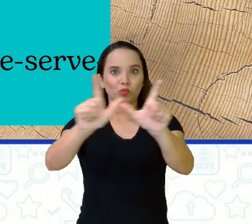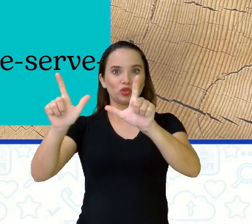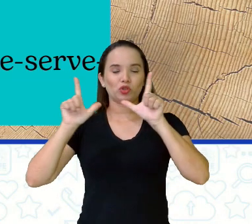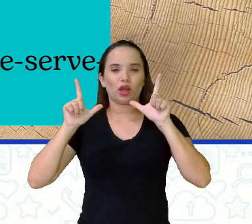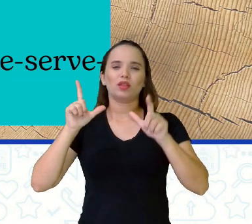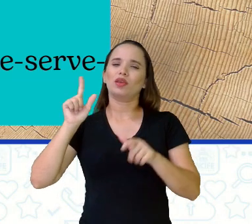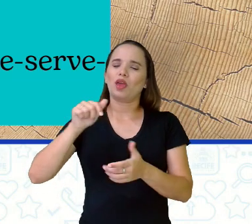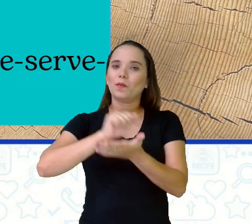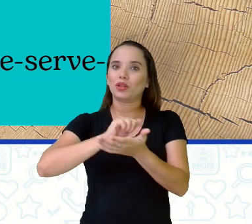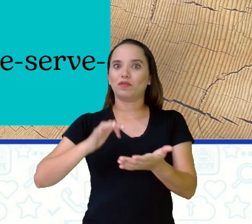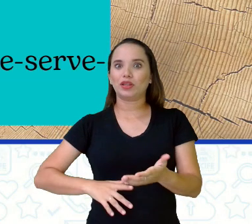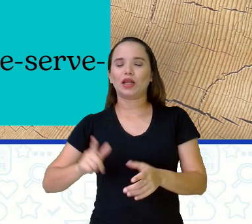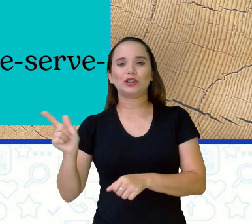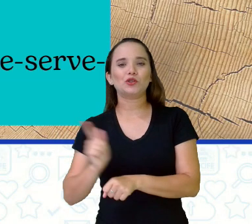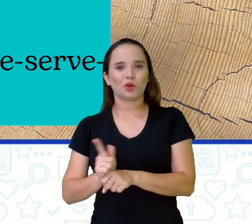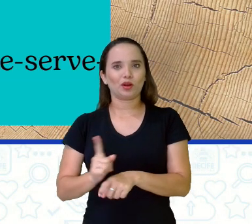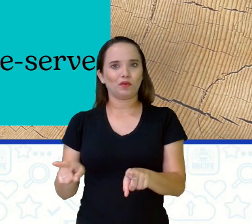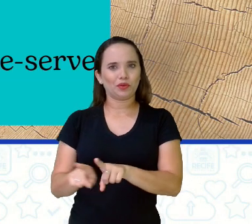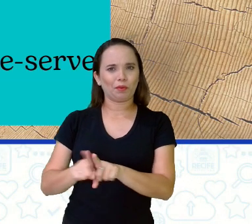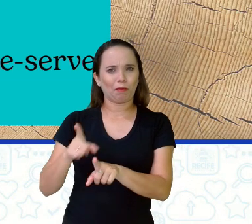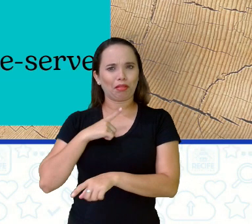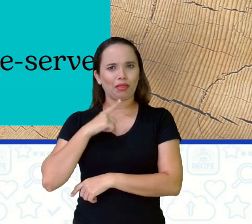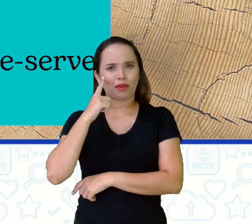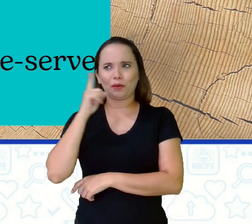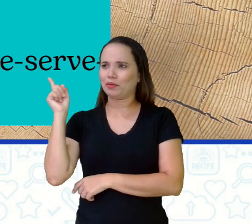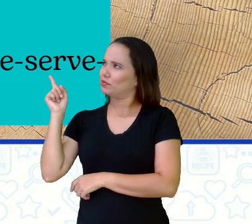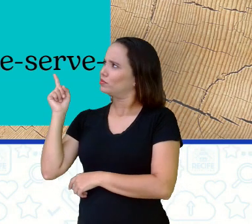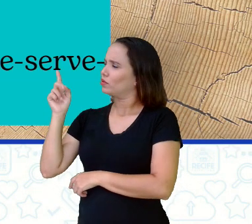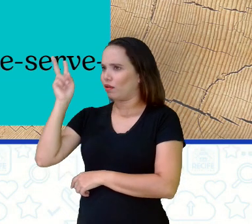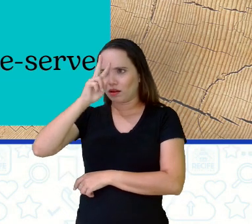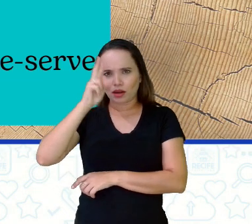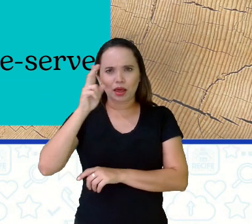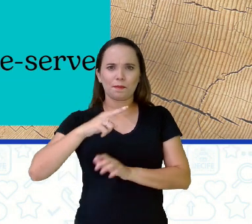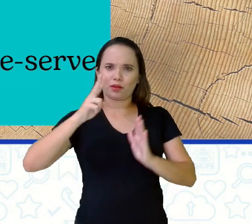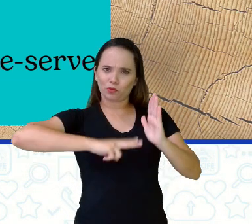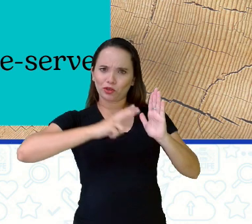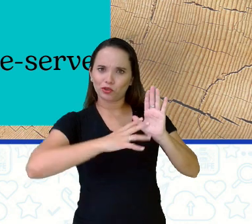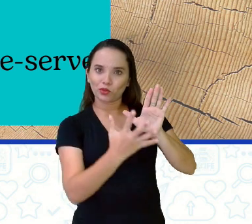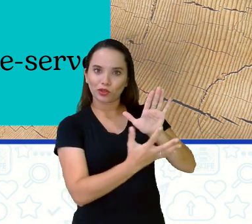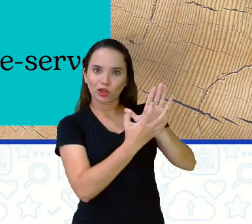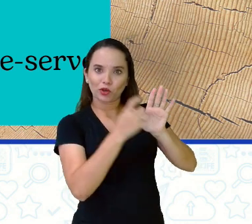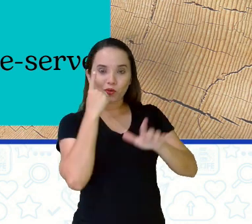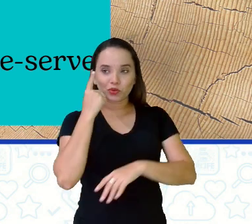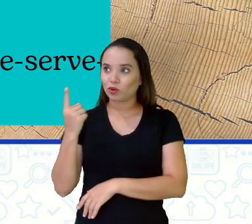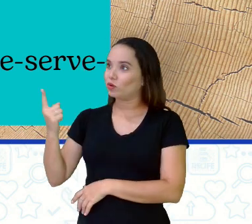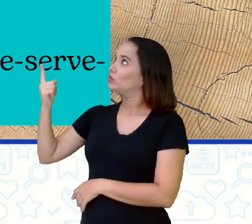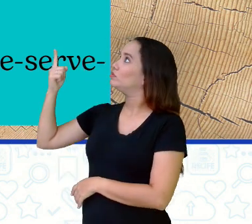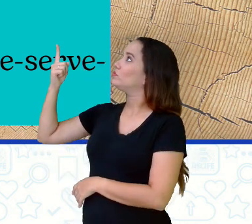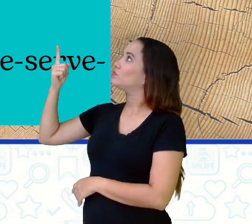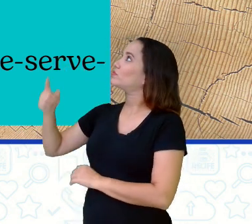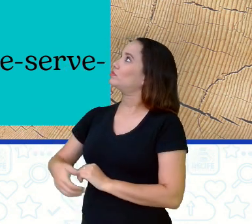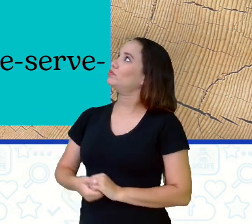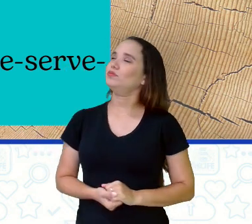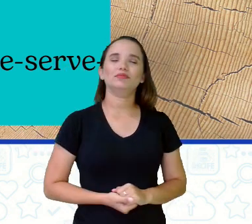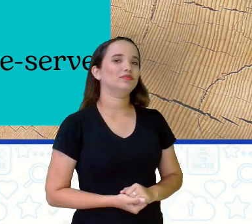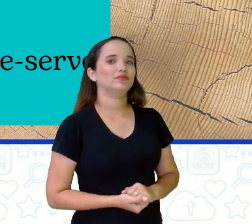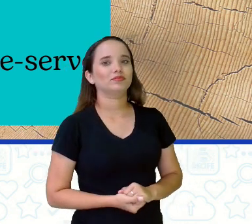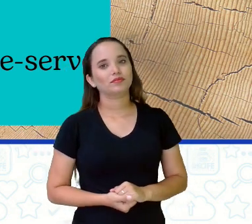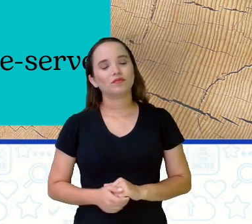de geografia que vai ficar aí também. Lembra do leitor de QR Code, ó, tá vendo? Ó, você aponta ali em cima, esse leitor de QR